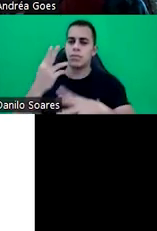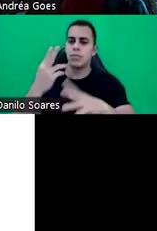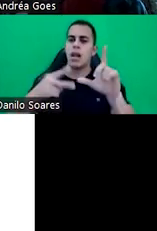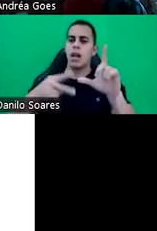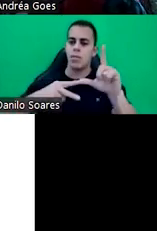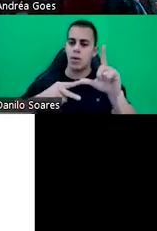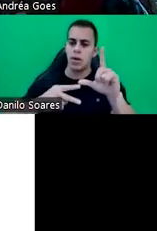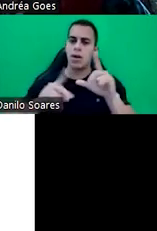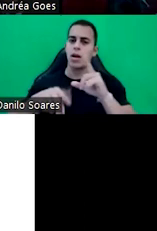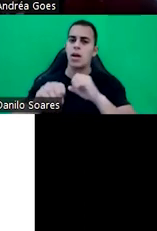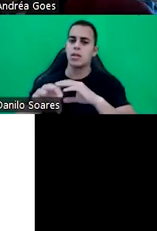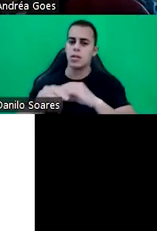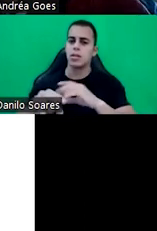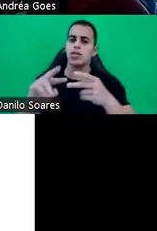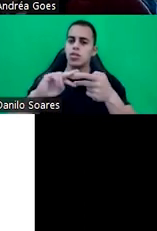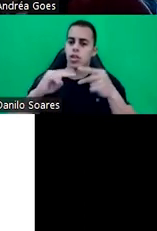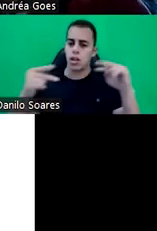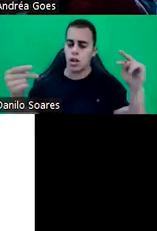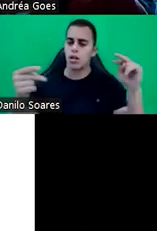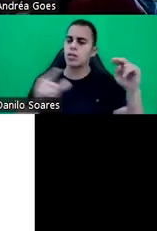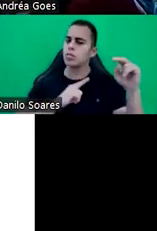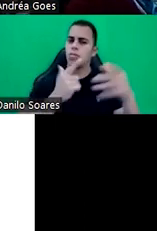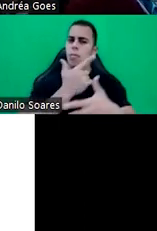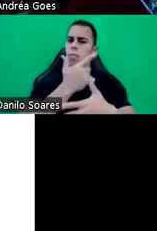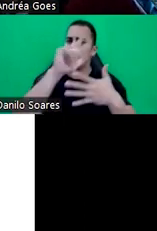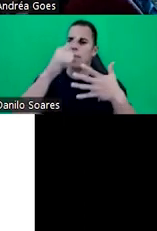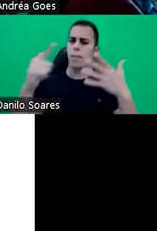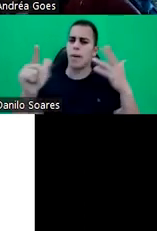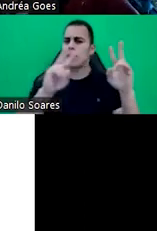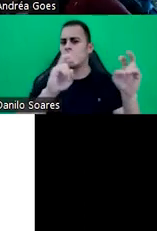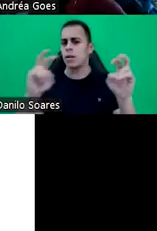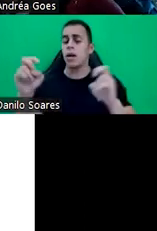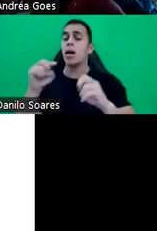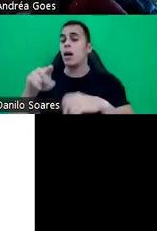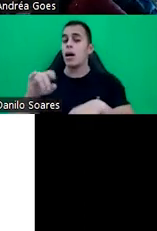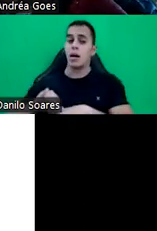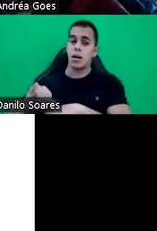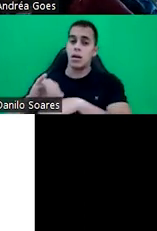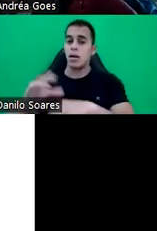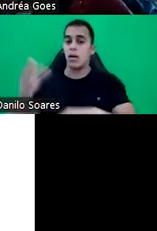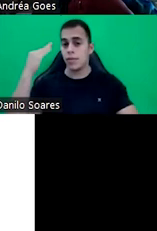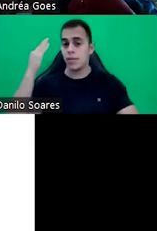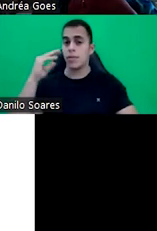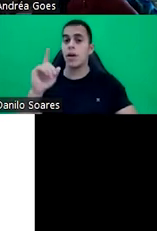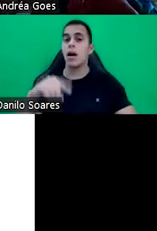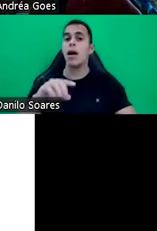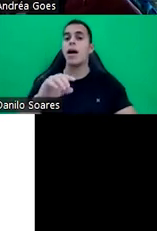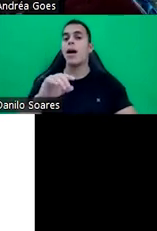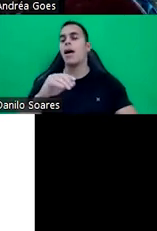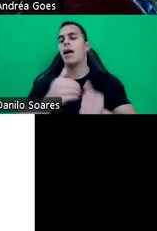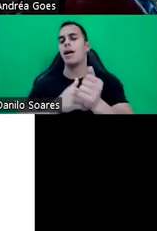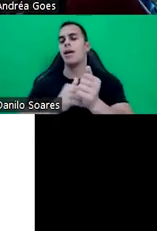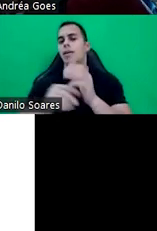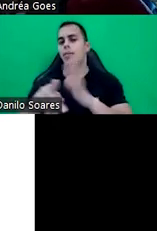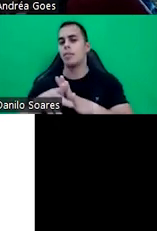o ensino de genética, assim como outros. Então, a exposição que se chamava no início de Mendel Aventer, a evolução da ciência do DNA, porque ela